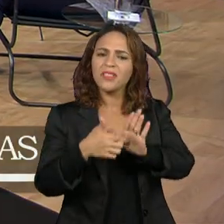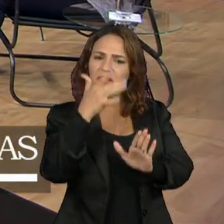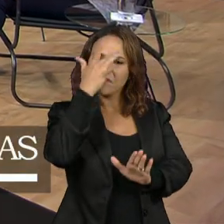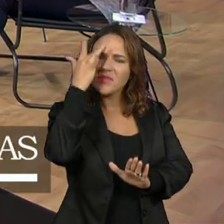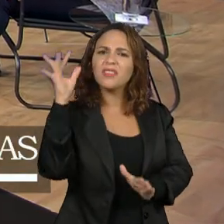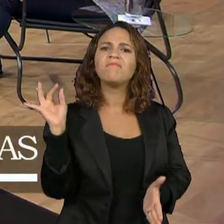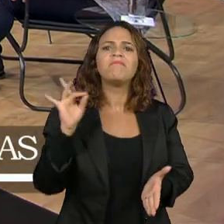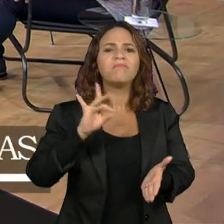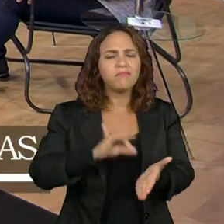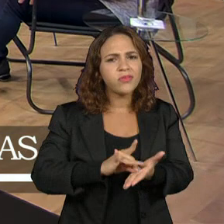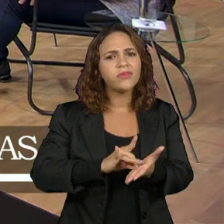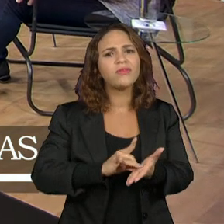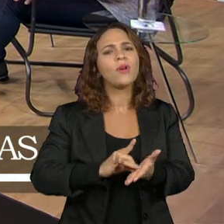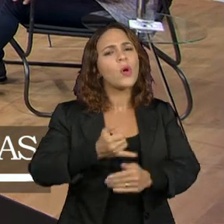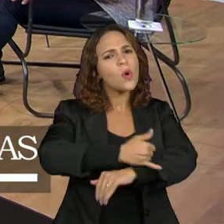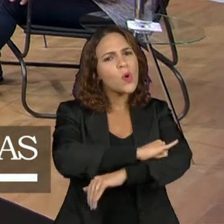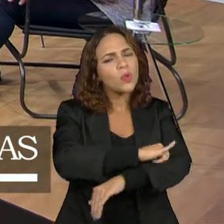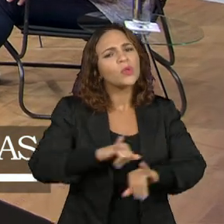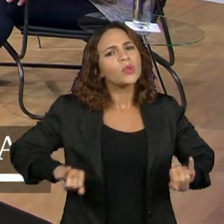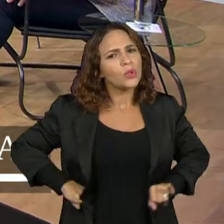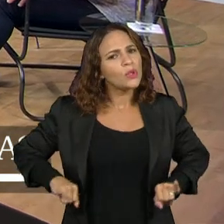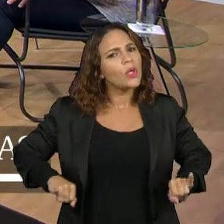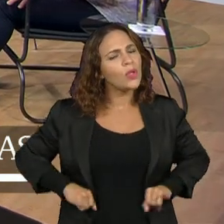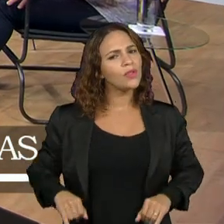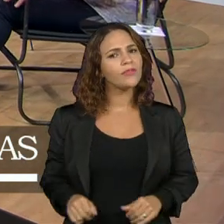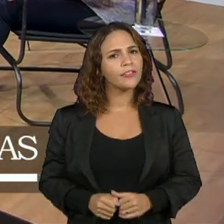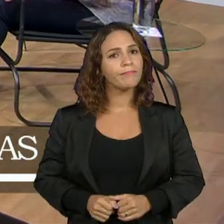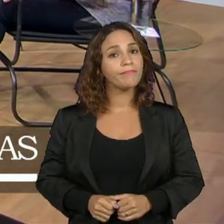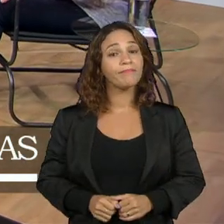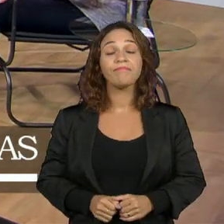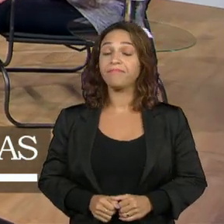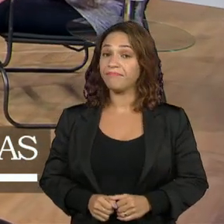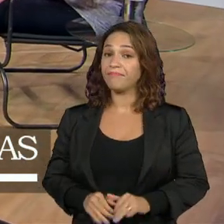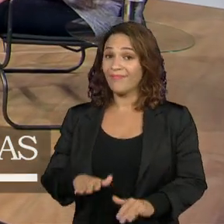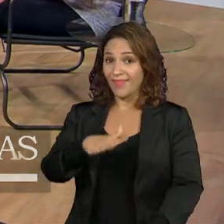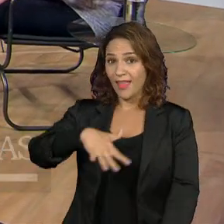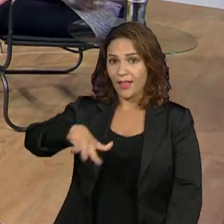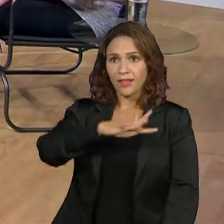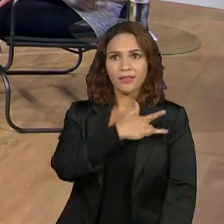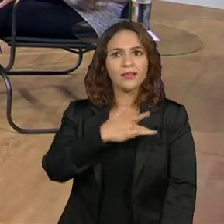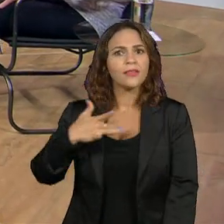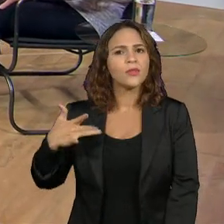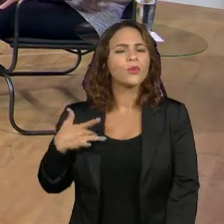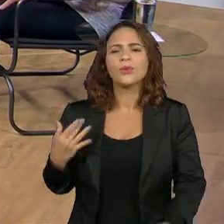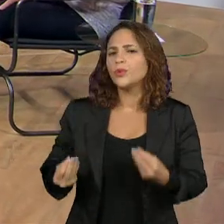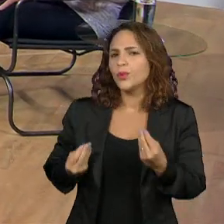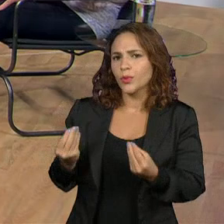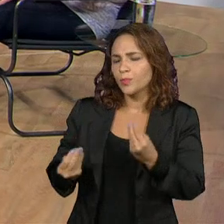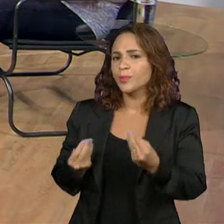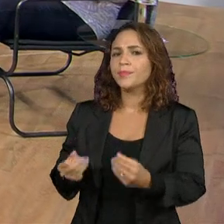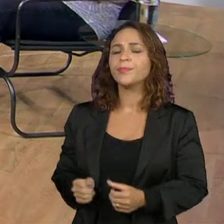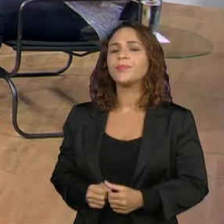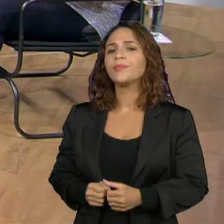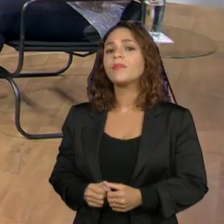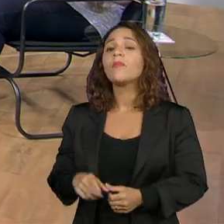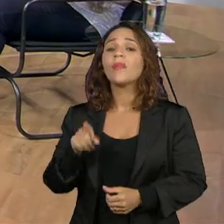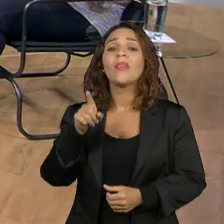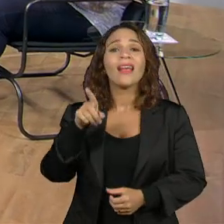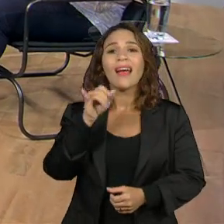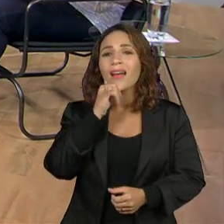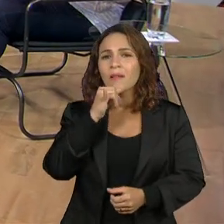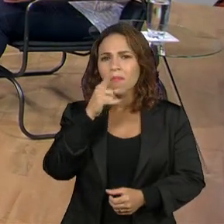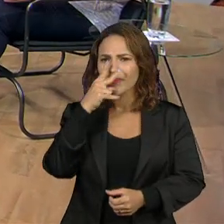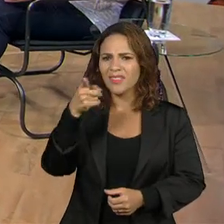pessoas gordas sofrem com esse preconceito? Bom, na área da saúde você vai encontrar a ideia de que você